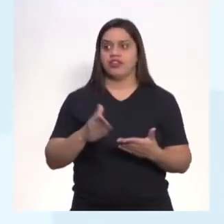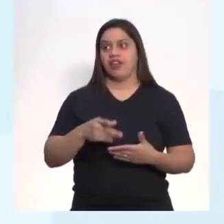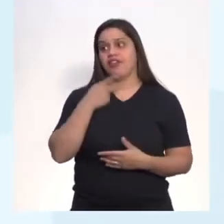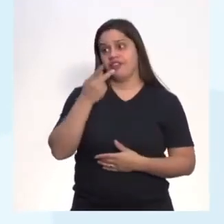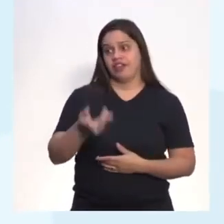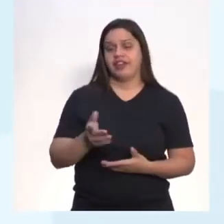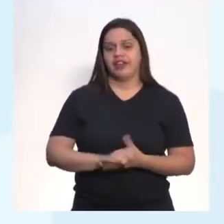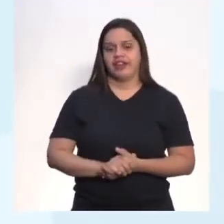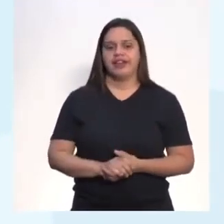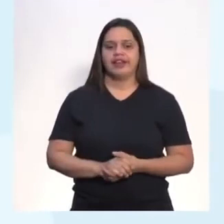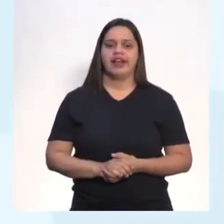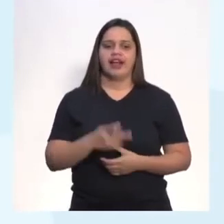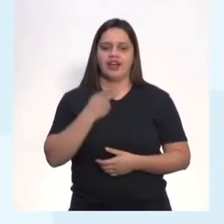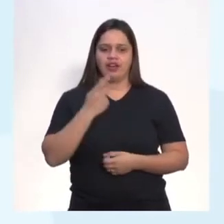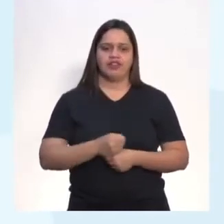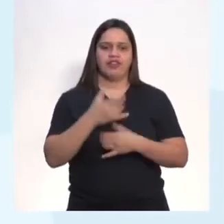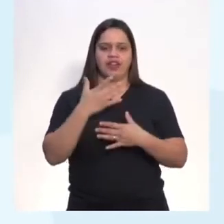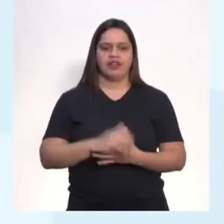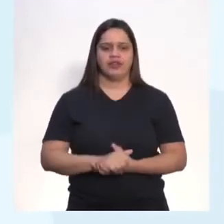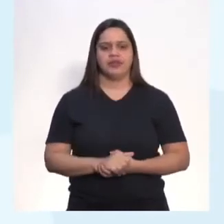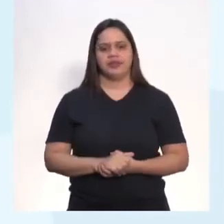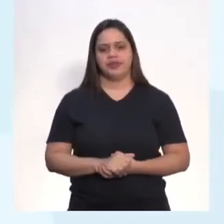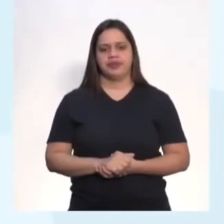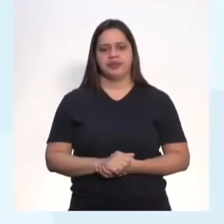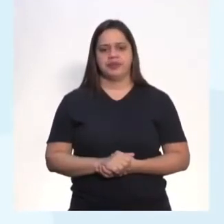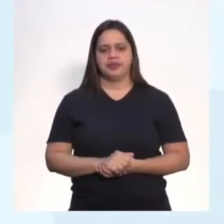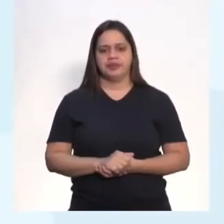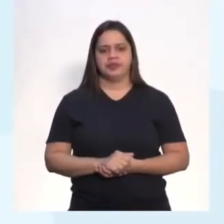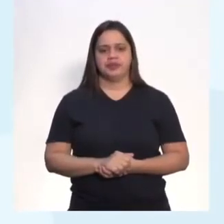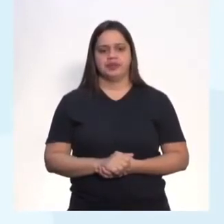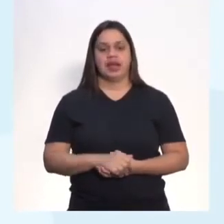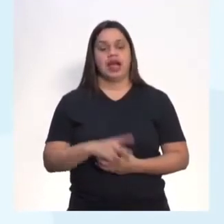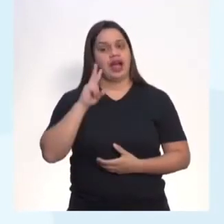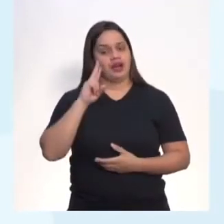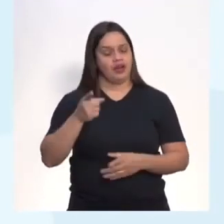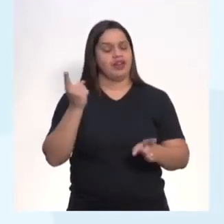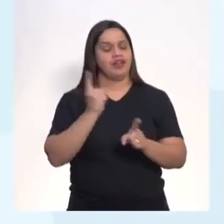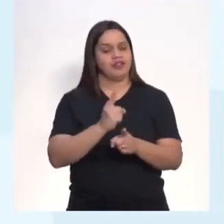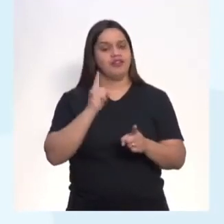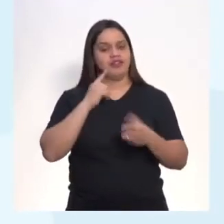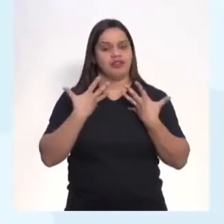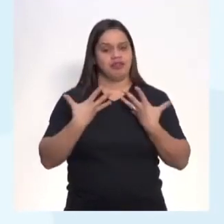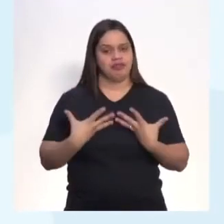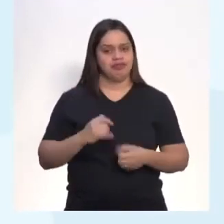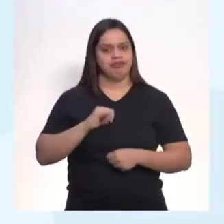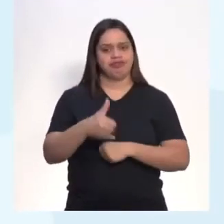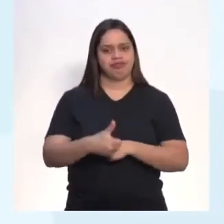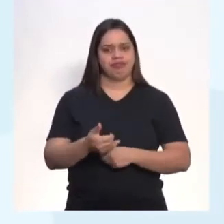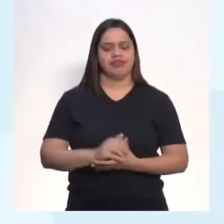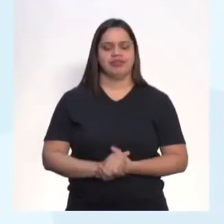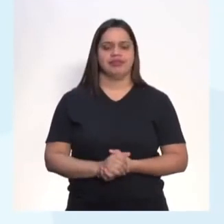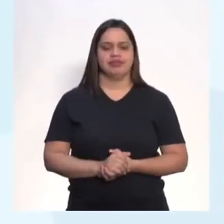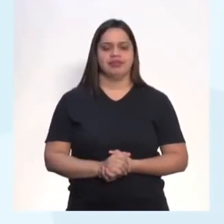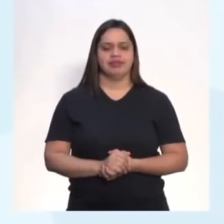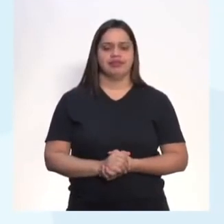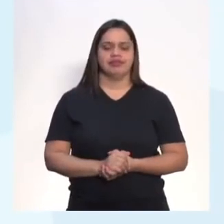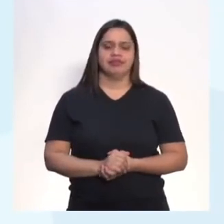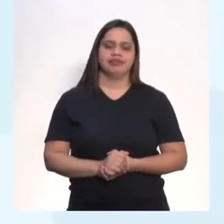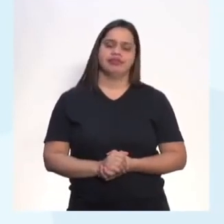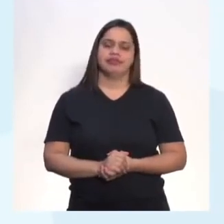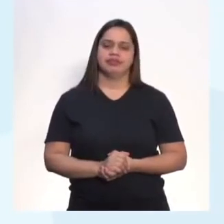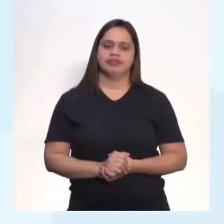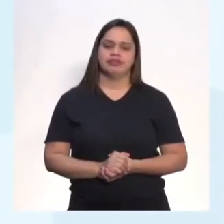falei. Exausto, exausto. Tá legal, exausto agora é o adjetivo. Que mais que temos de